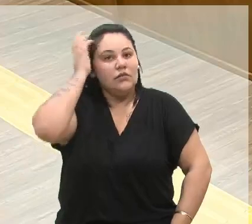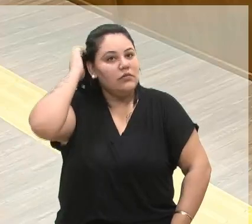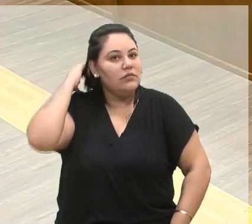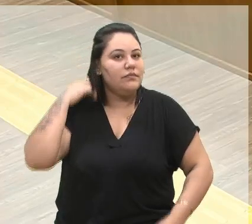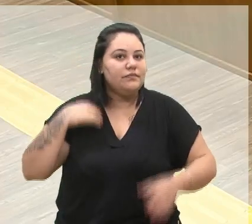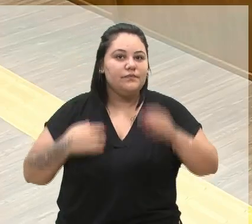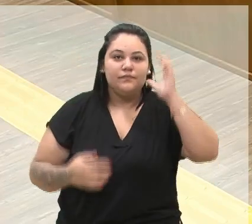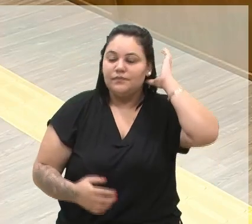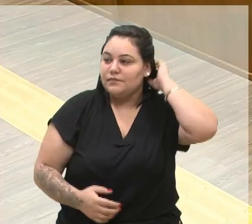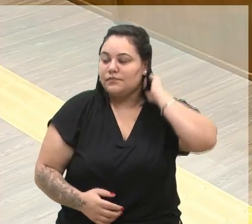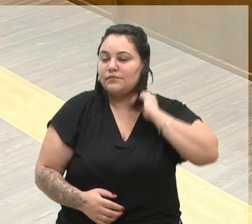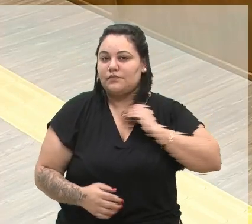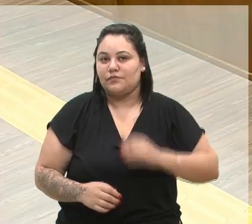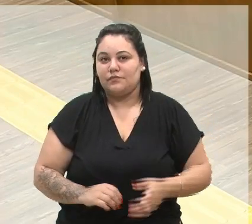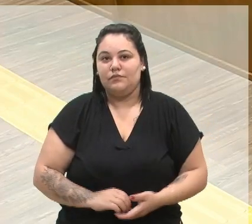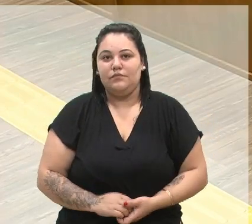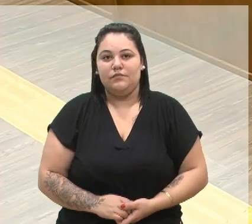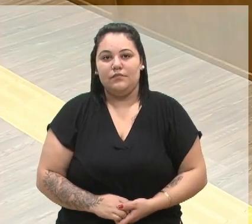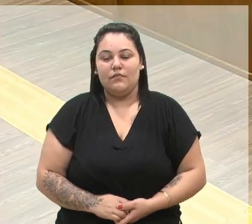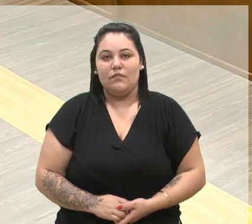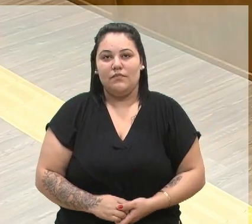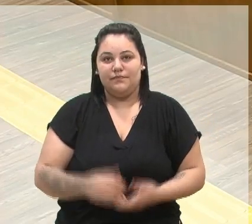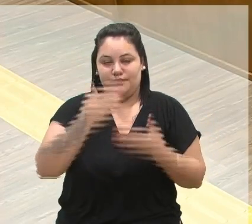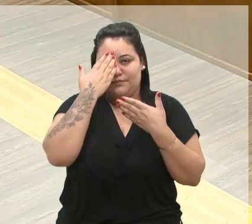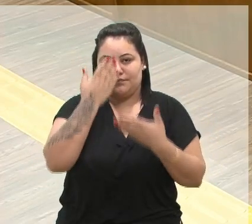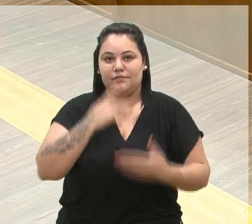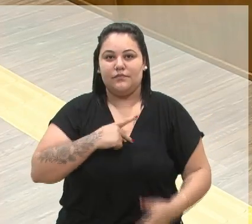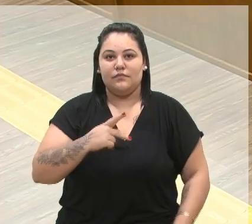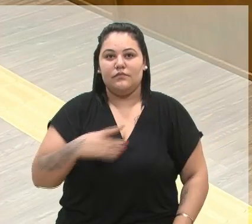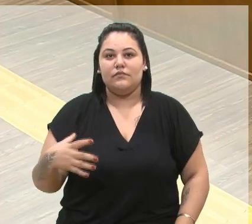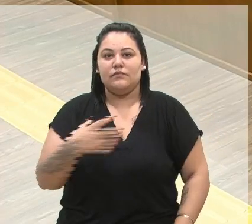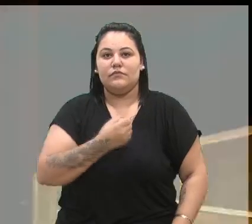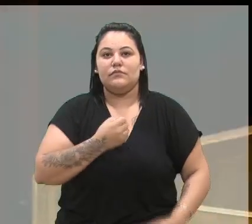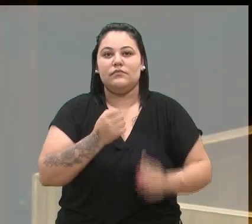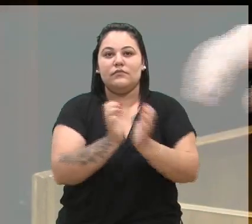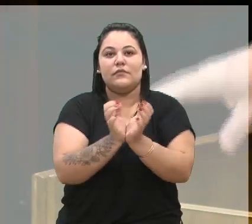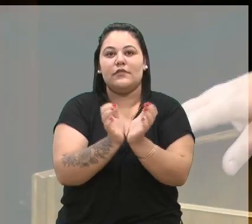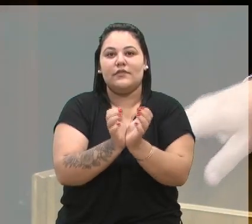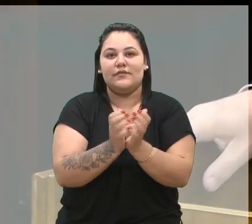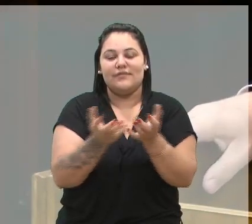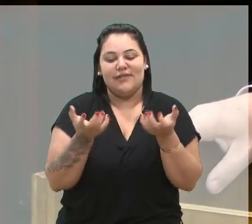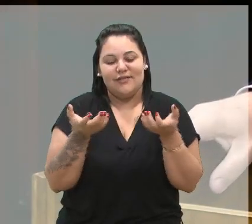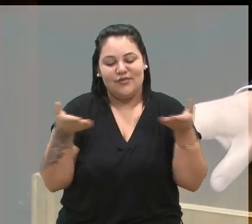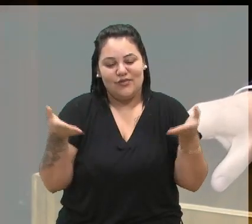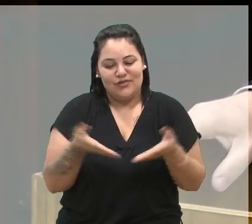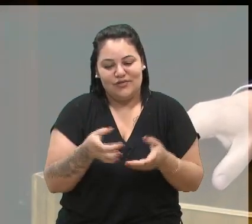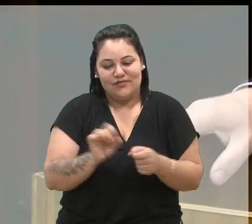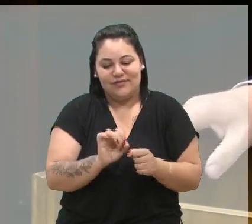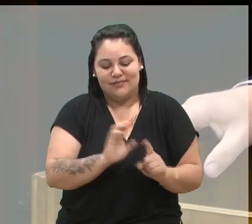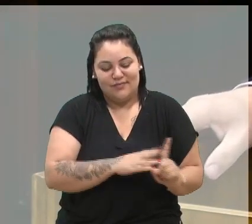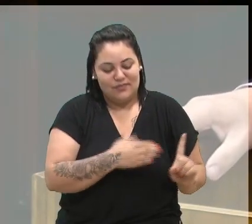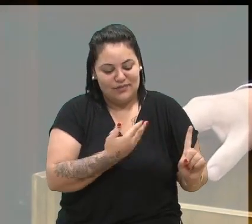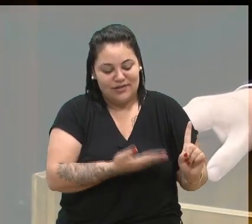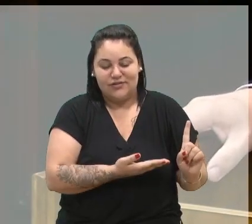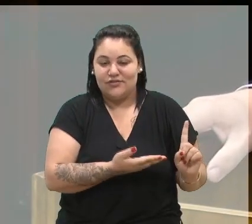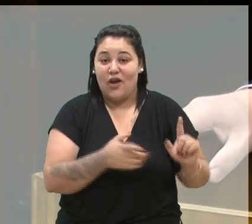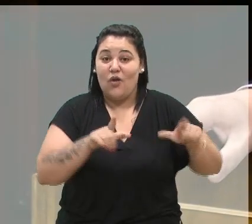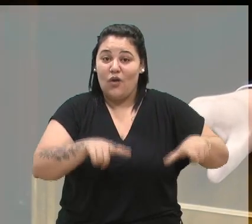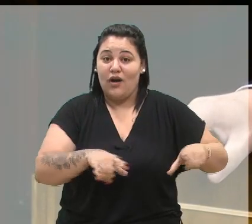Obrigado, presidente, nobres colegas. Quero hoje fazer uma homenagem aqui a uma importante